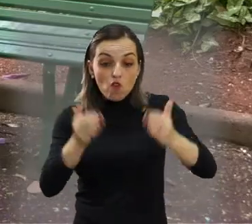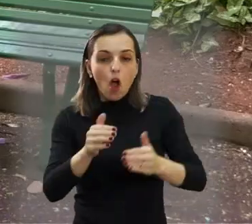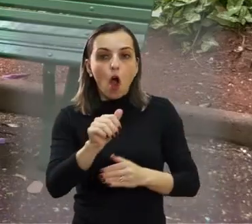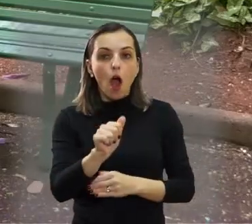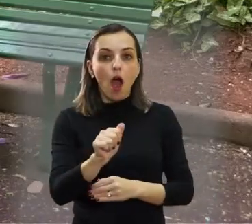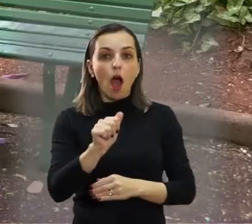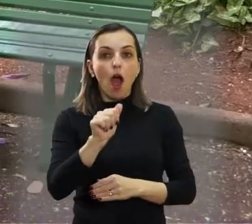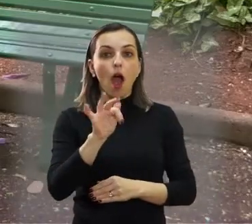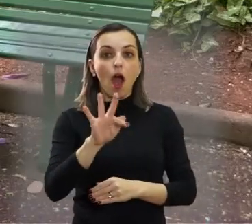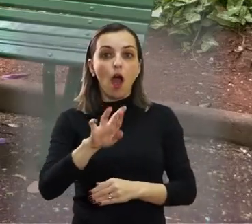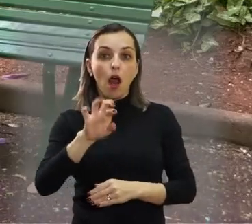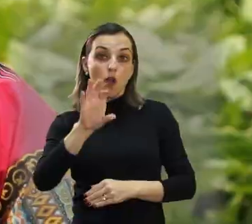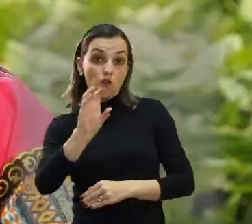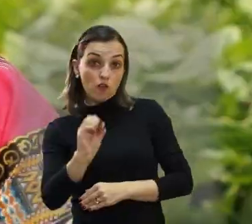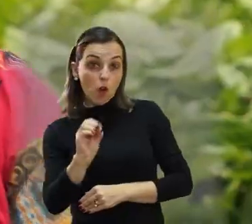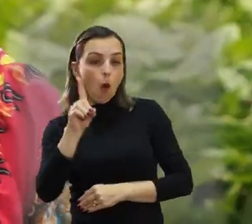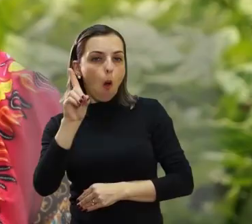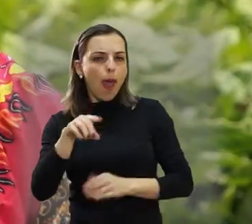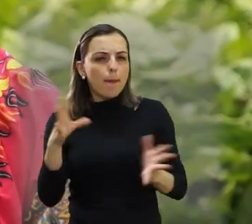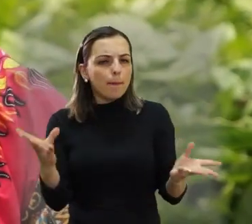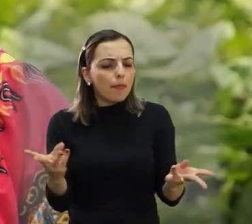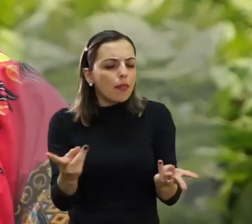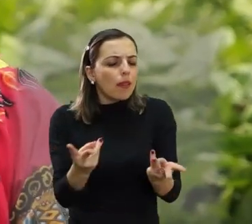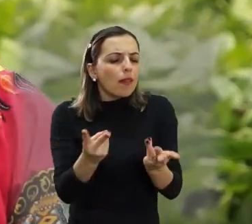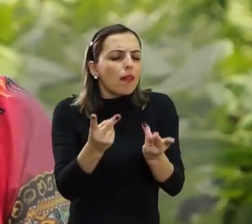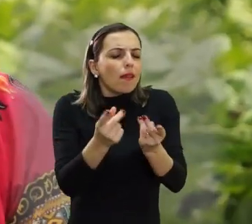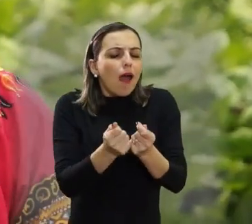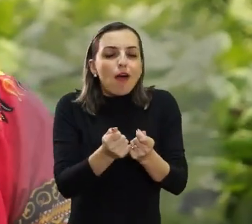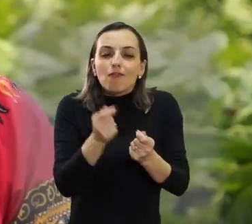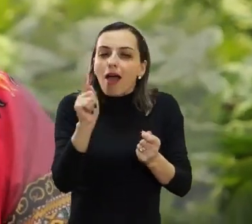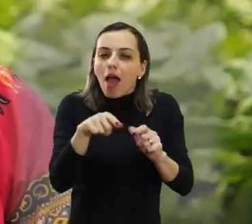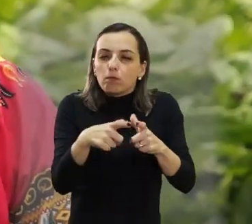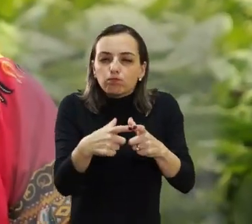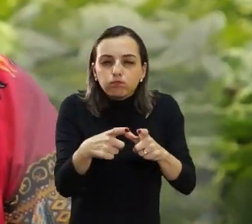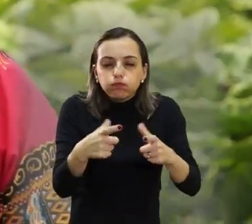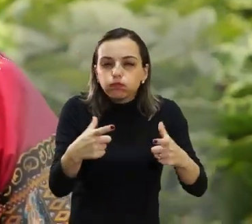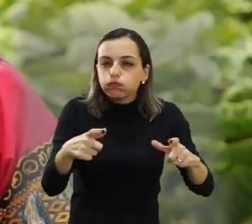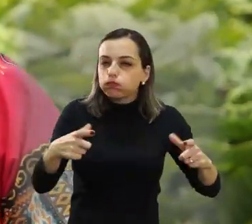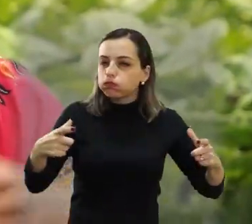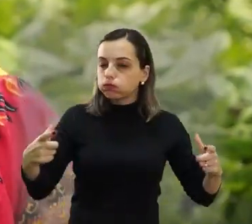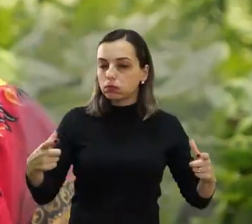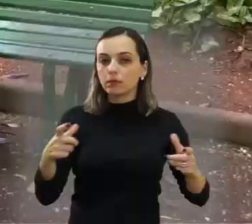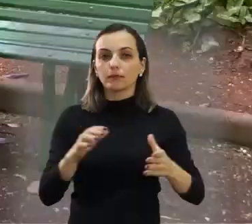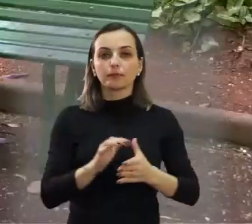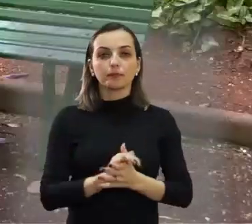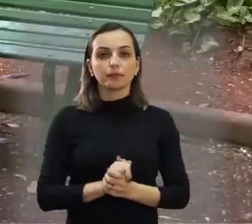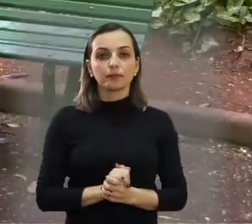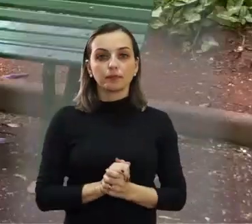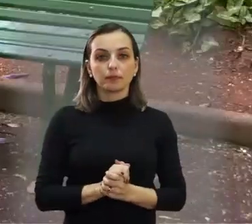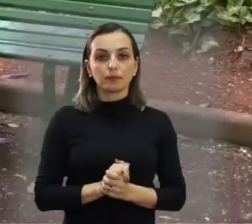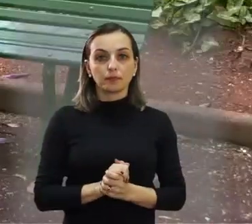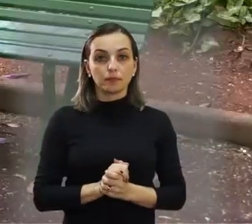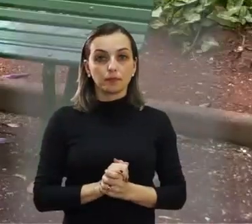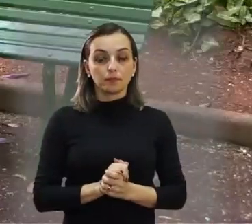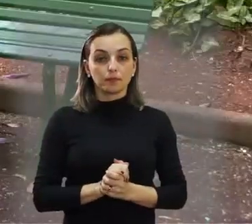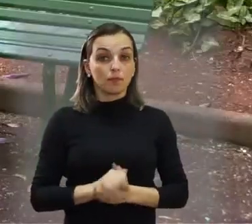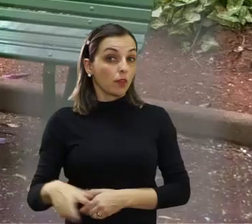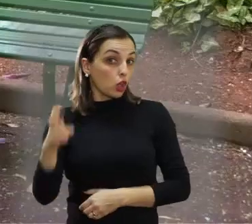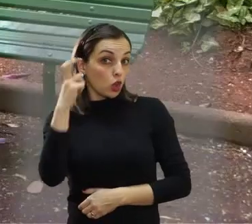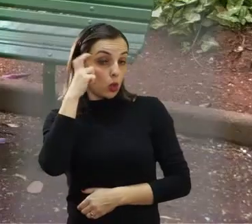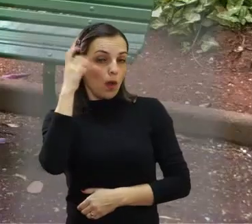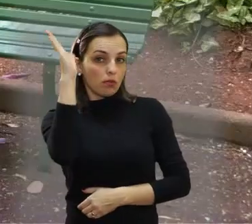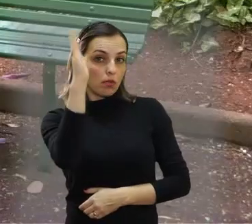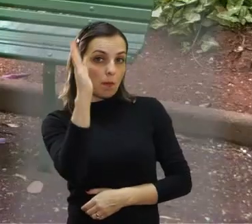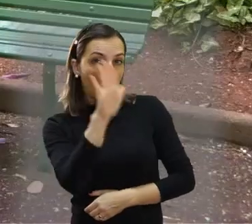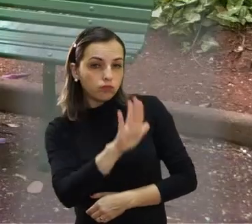amplo e que a área da percussão, principalmente a área da percussão afro-brasileira, é muito rica, é muito ampla e isso leva